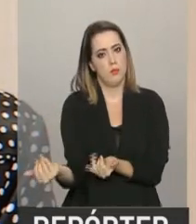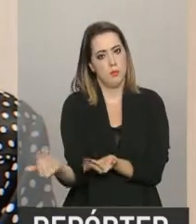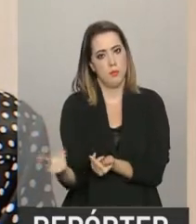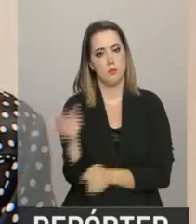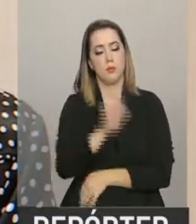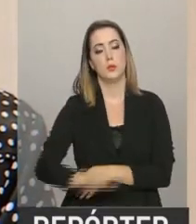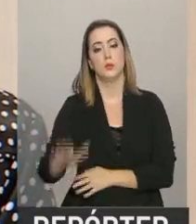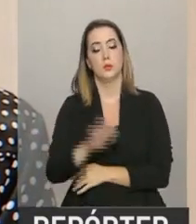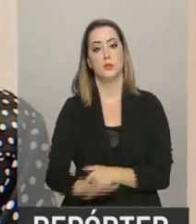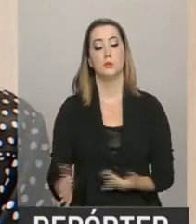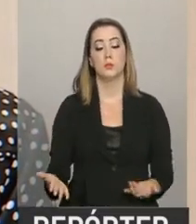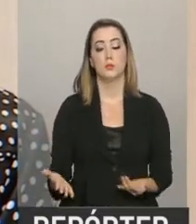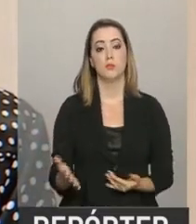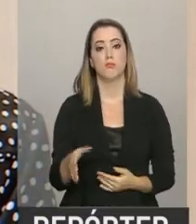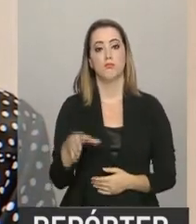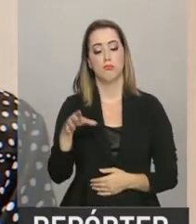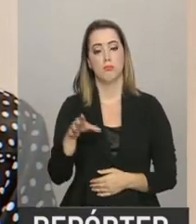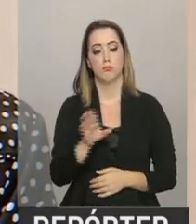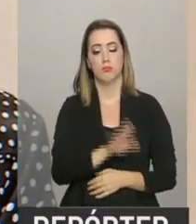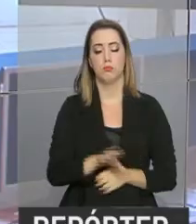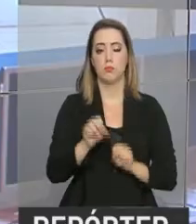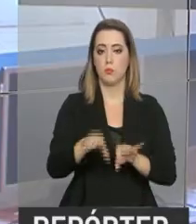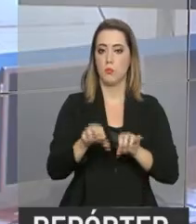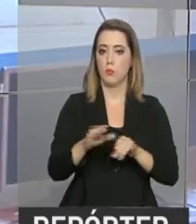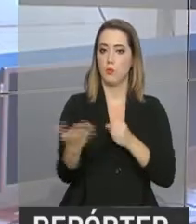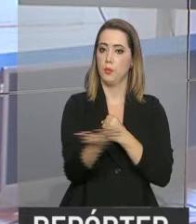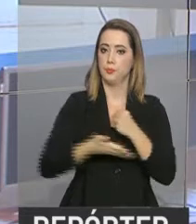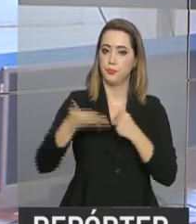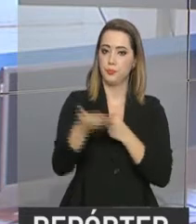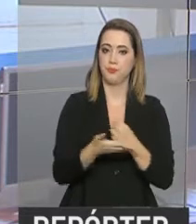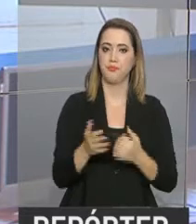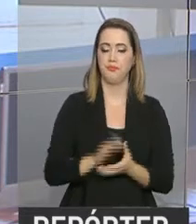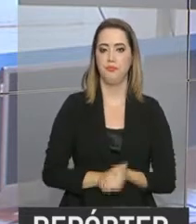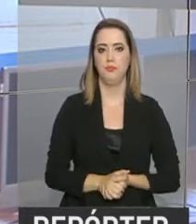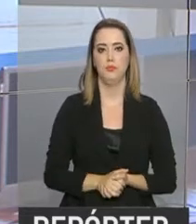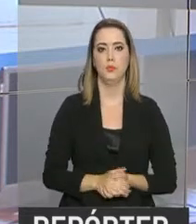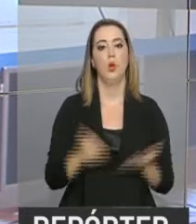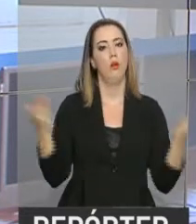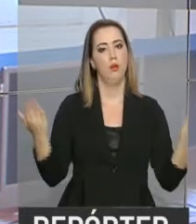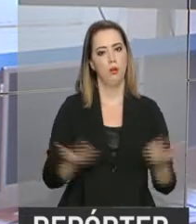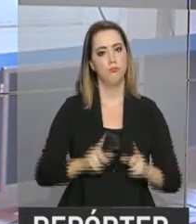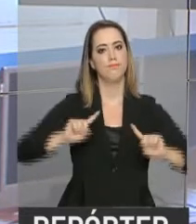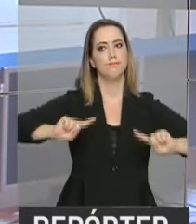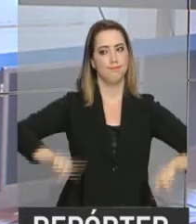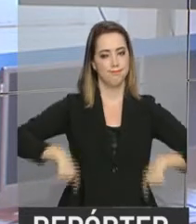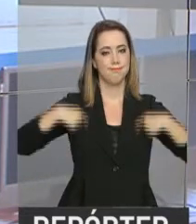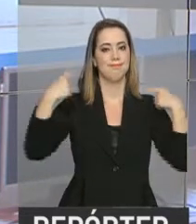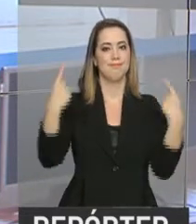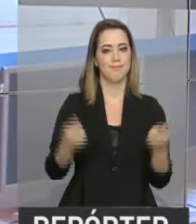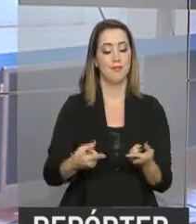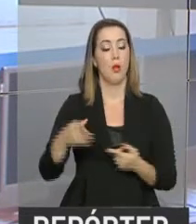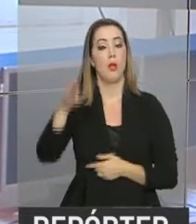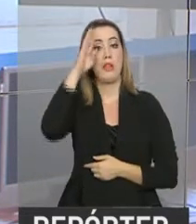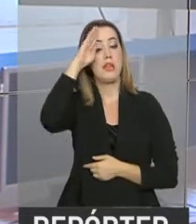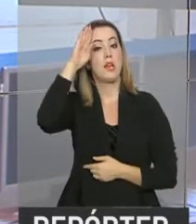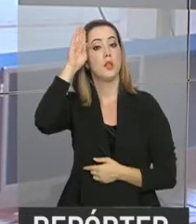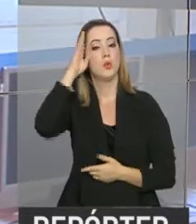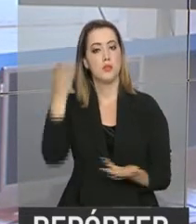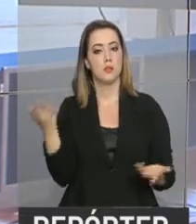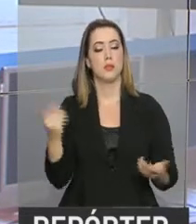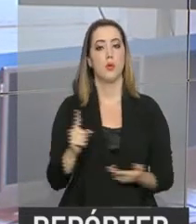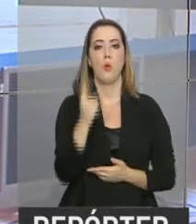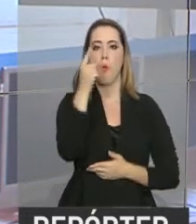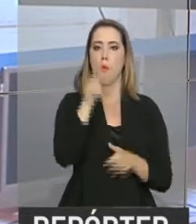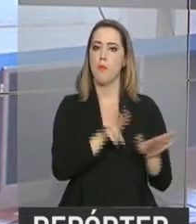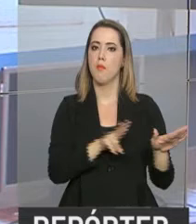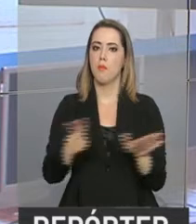para a criança na educação básica brasileira agora vamos falar sobre ensino superior o ministério da educação prorrogou por mais uma